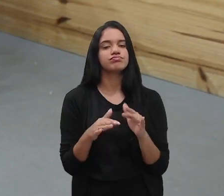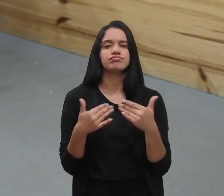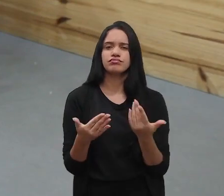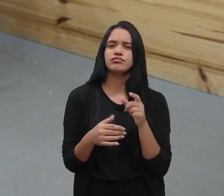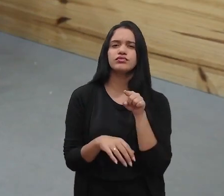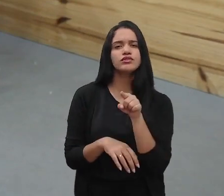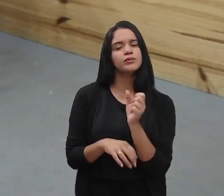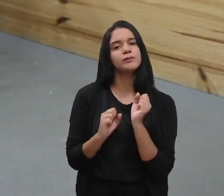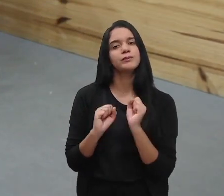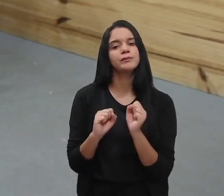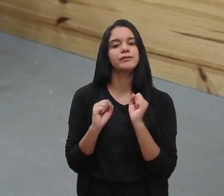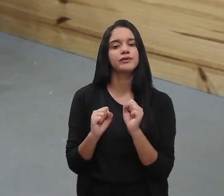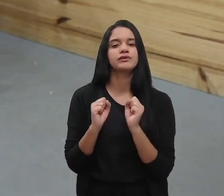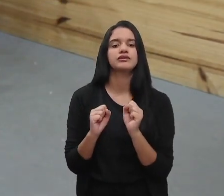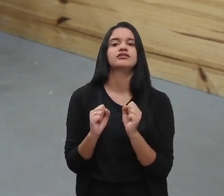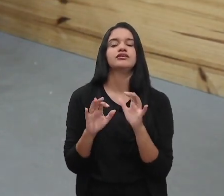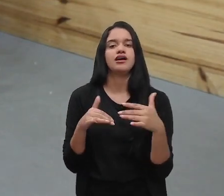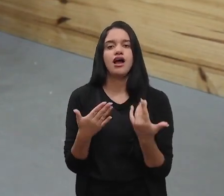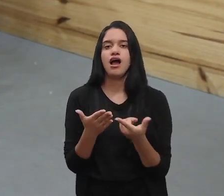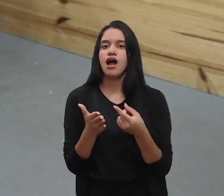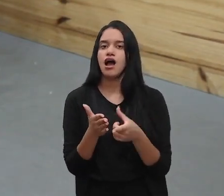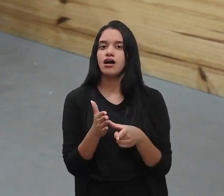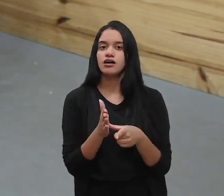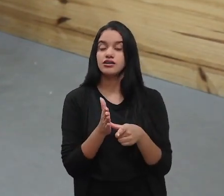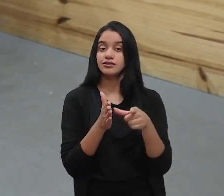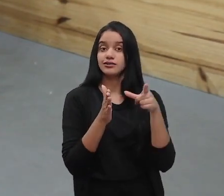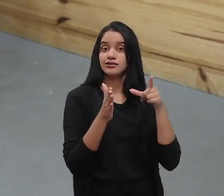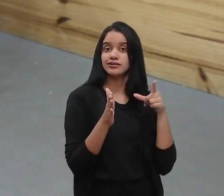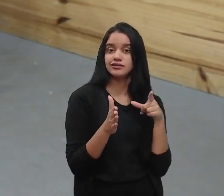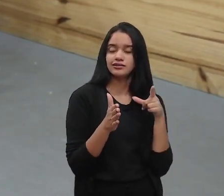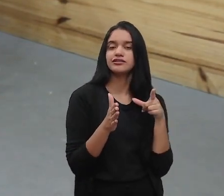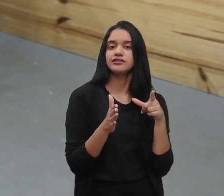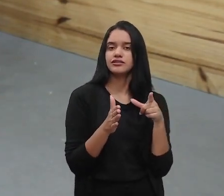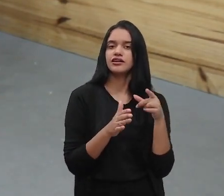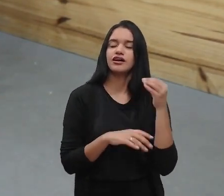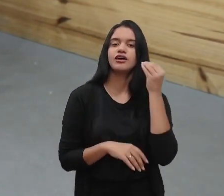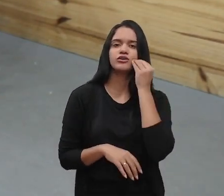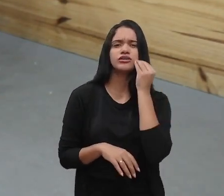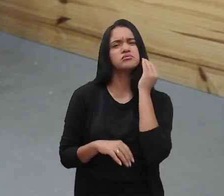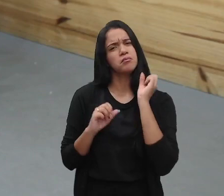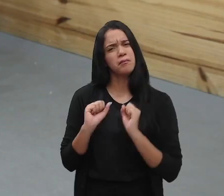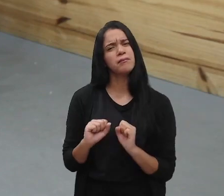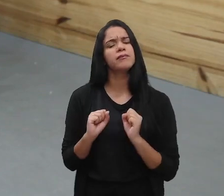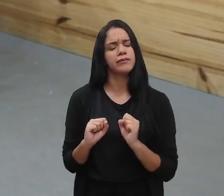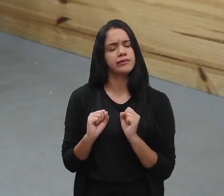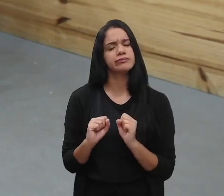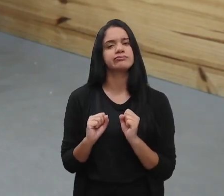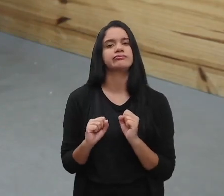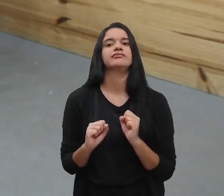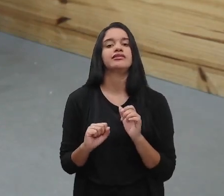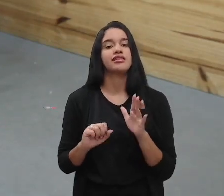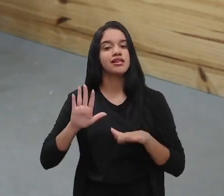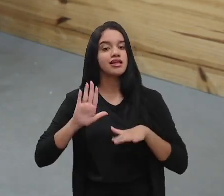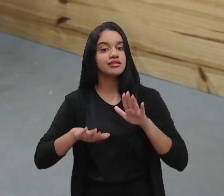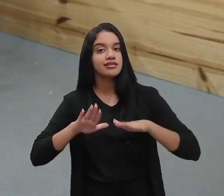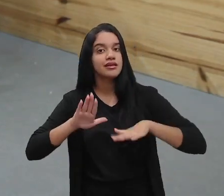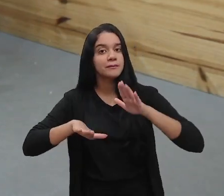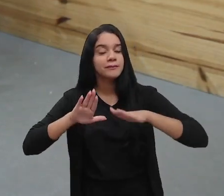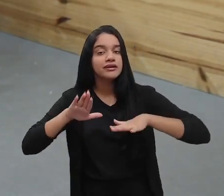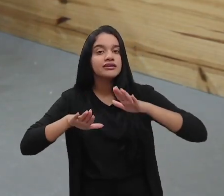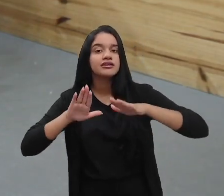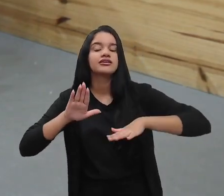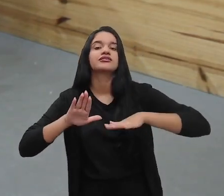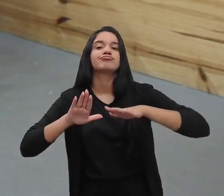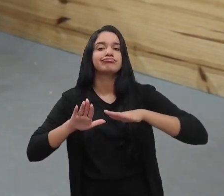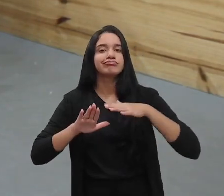pode colocar isso numa etapa anterior aos testes? Pode. A depender do nível, né,